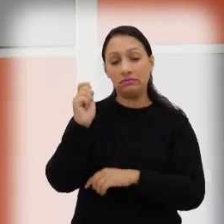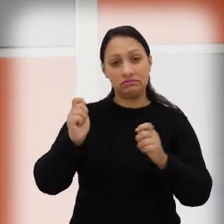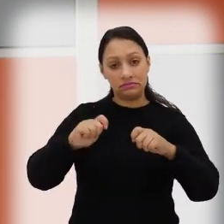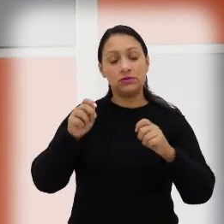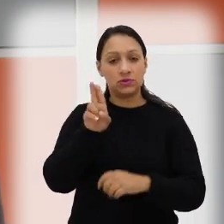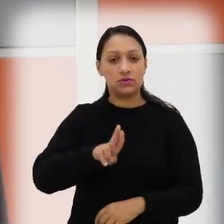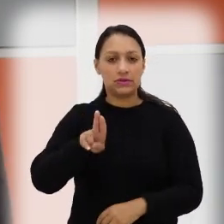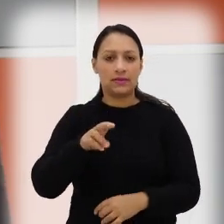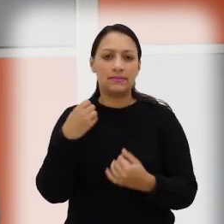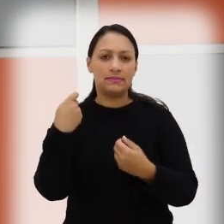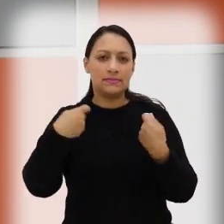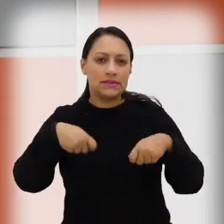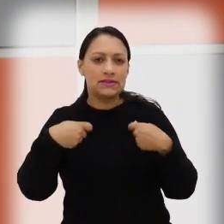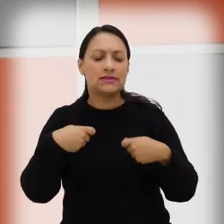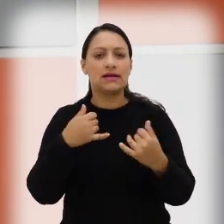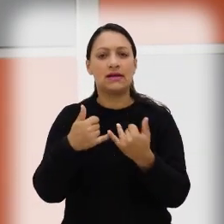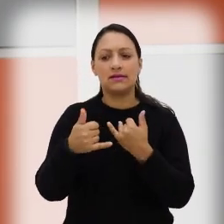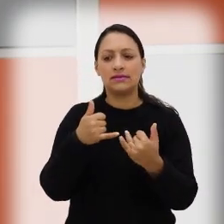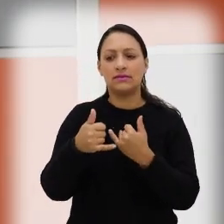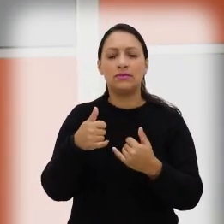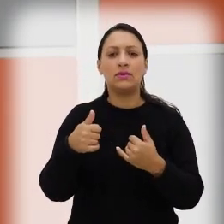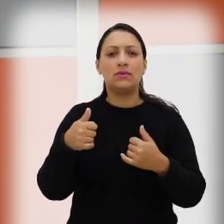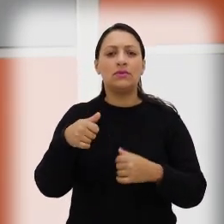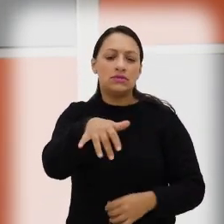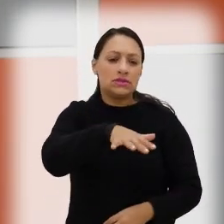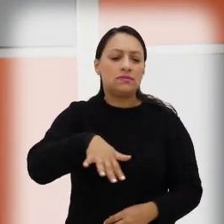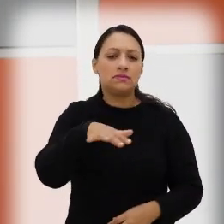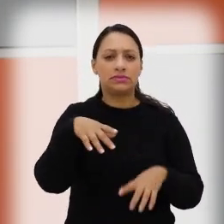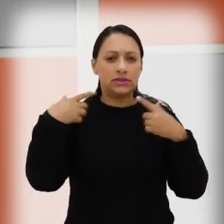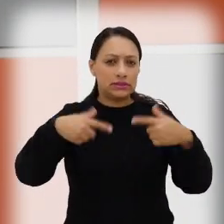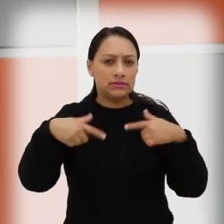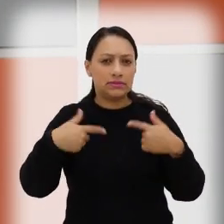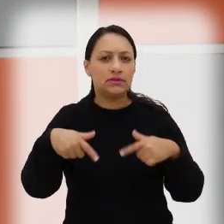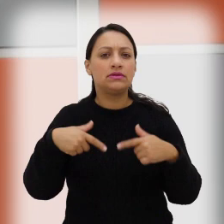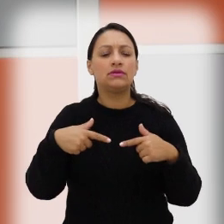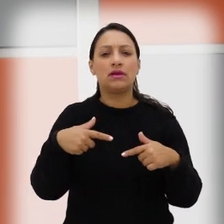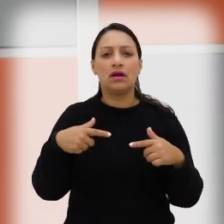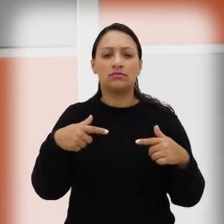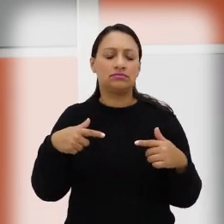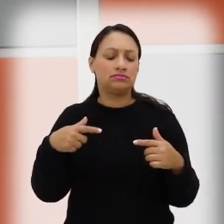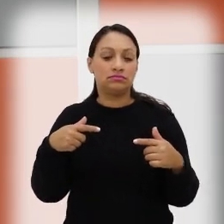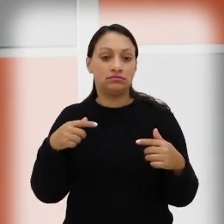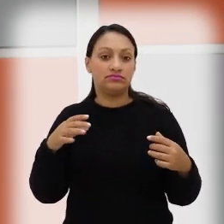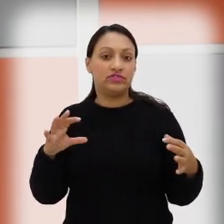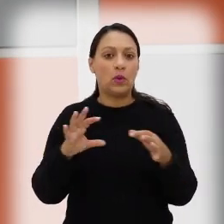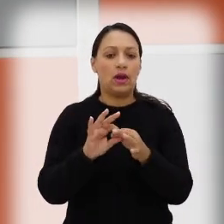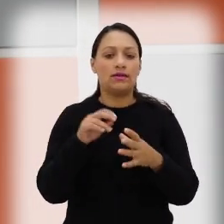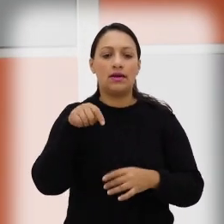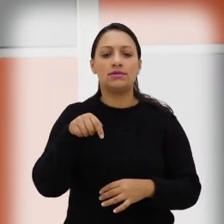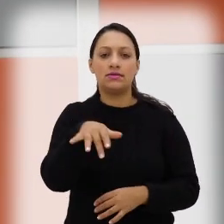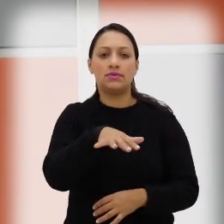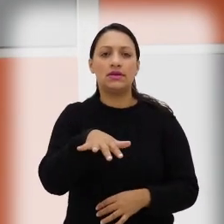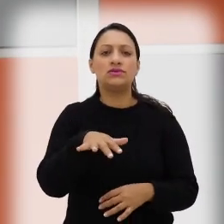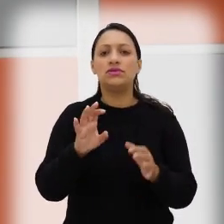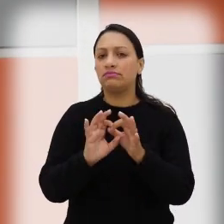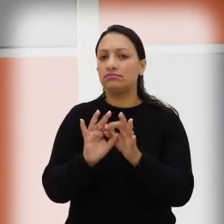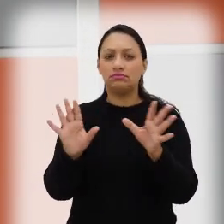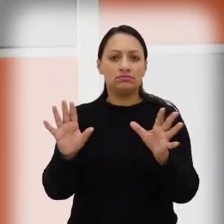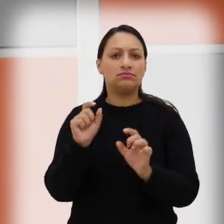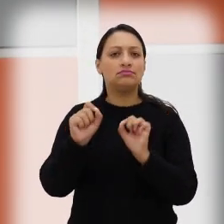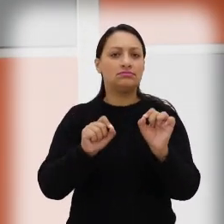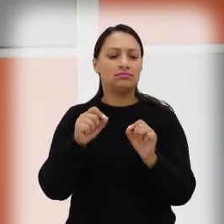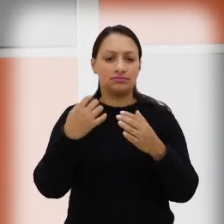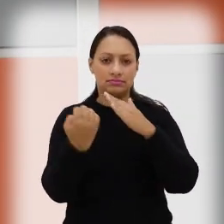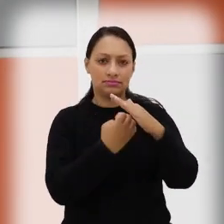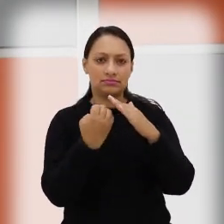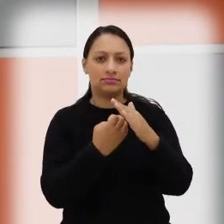vocês precisarem de um espaço coworking ou algum espaço aqui vinculado a esse ambiente, ele fica à disposição para as empresas que estão